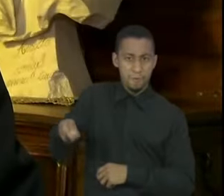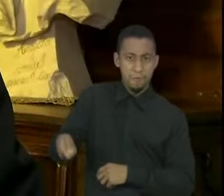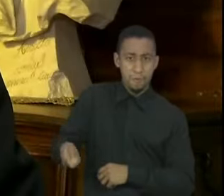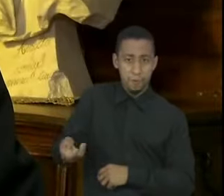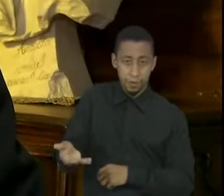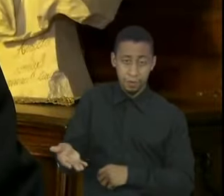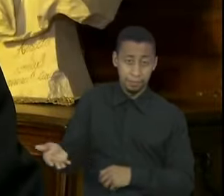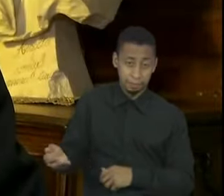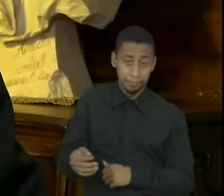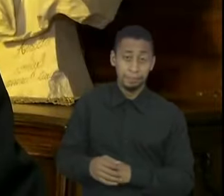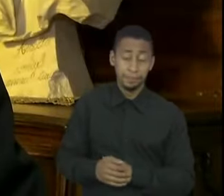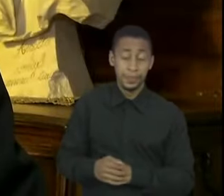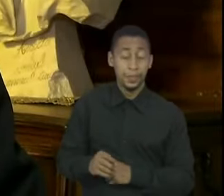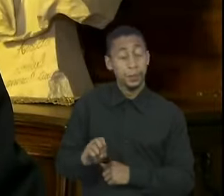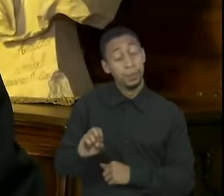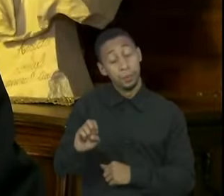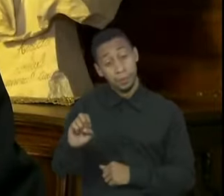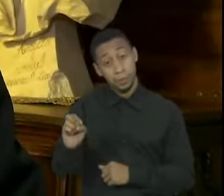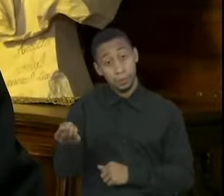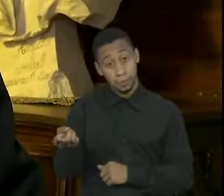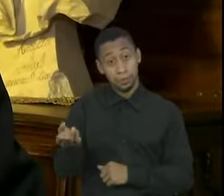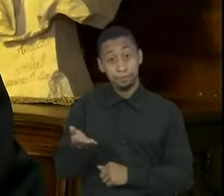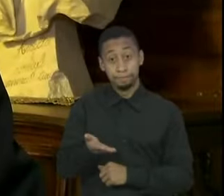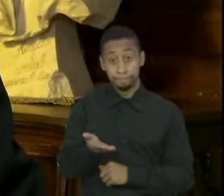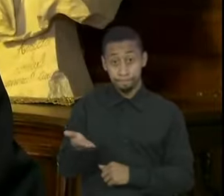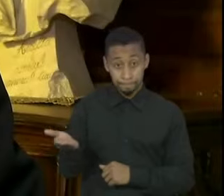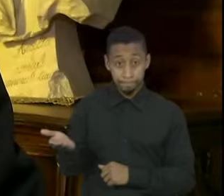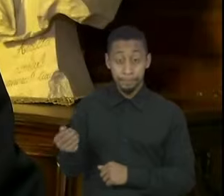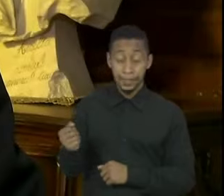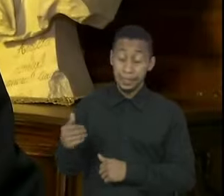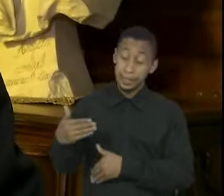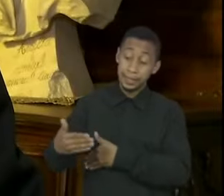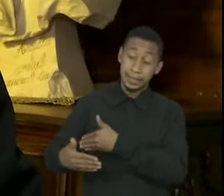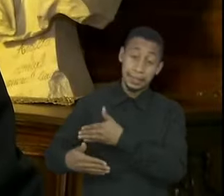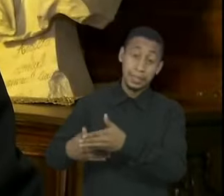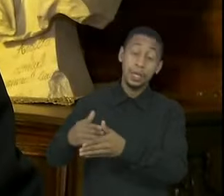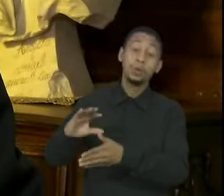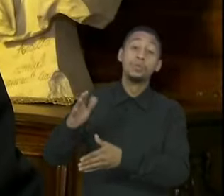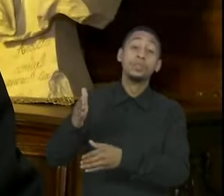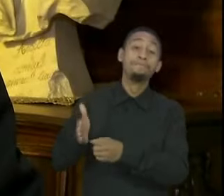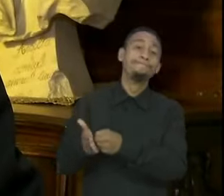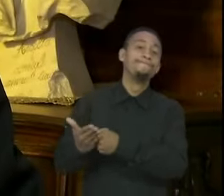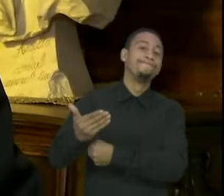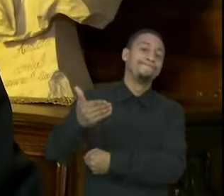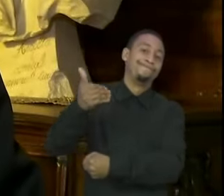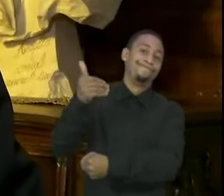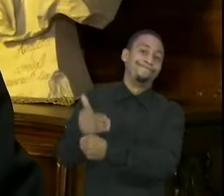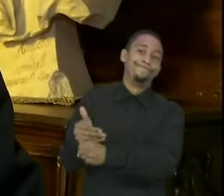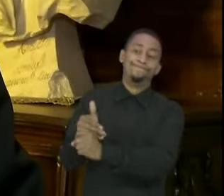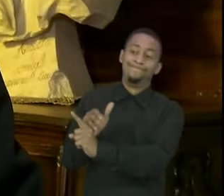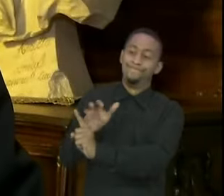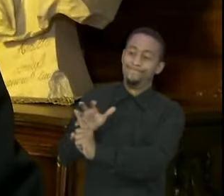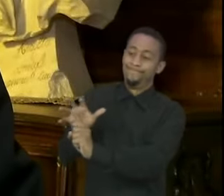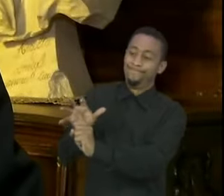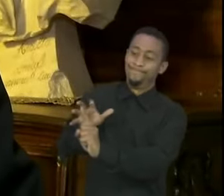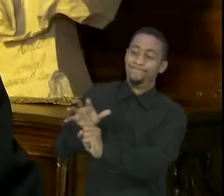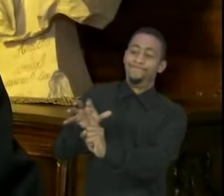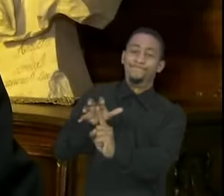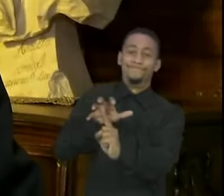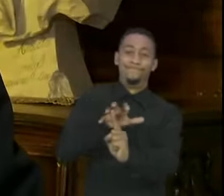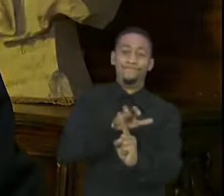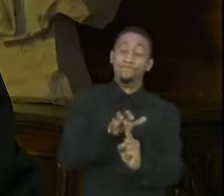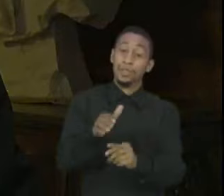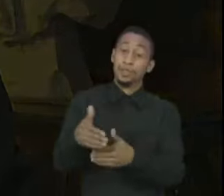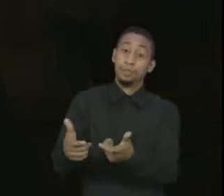para um uma tendência conserta fascismo que se vai afirmando sempre mais esse